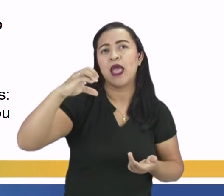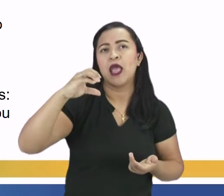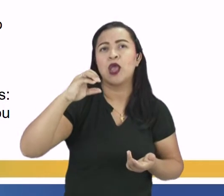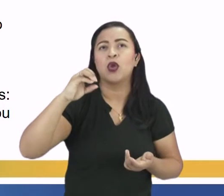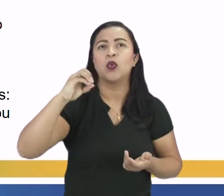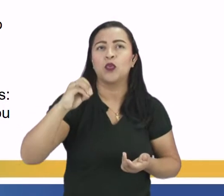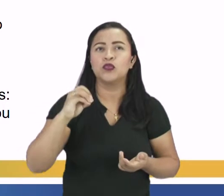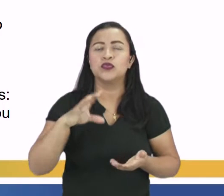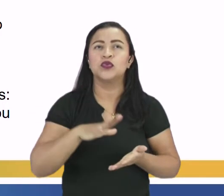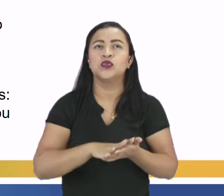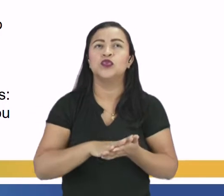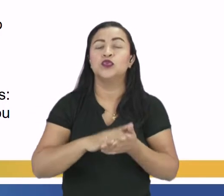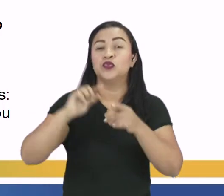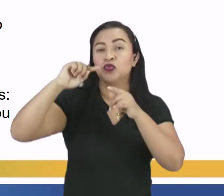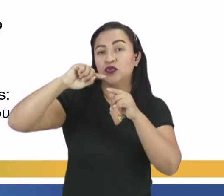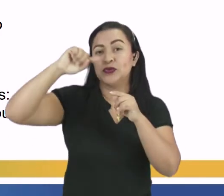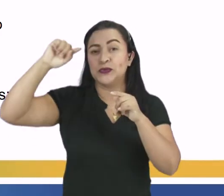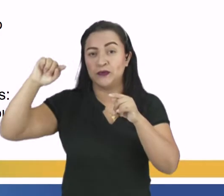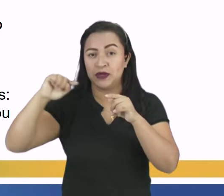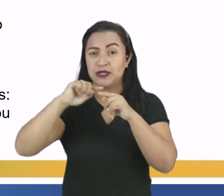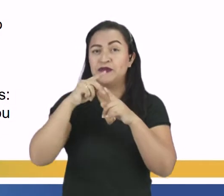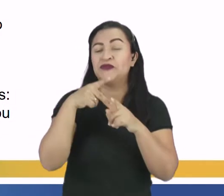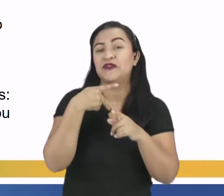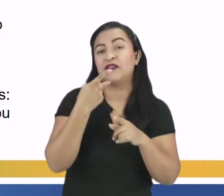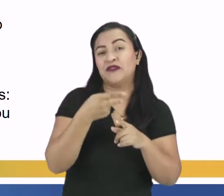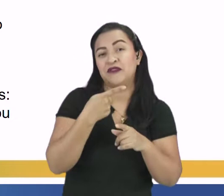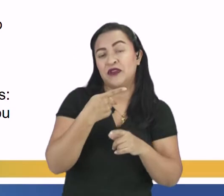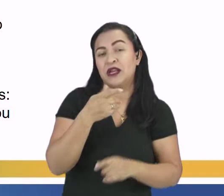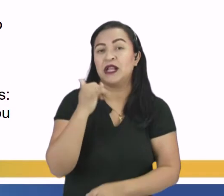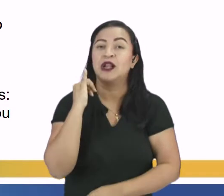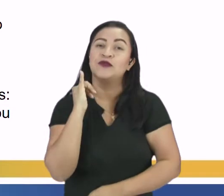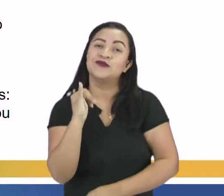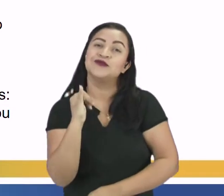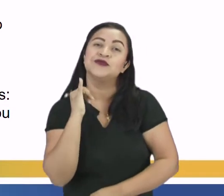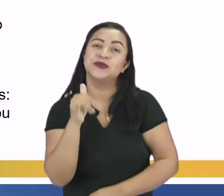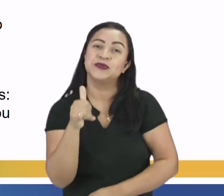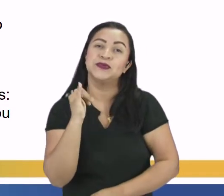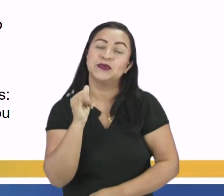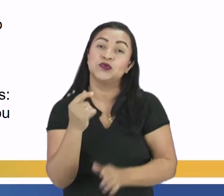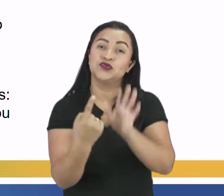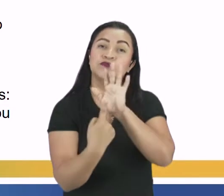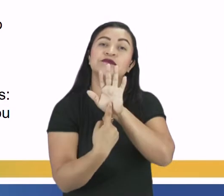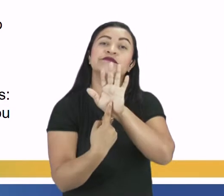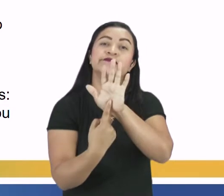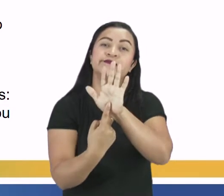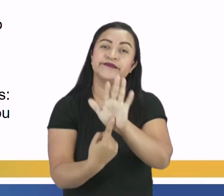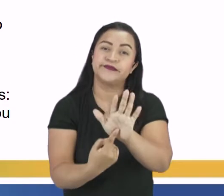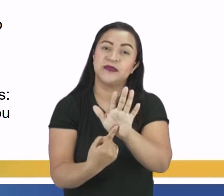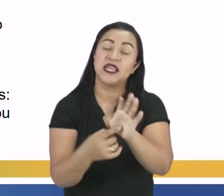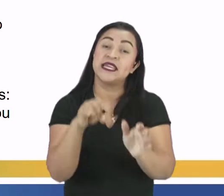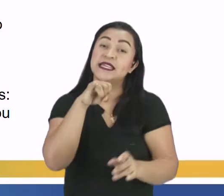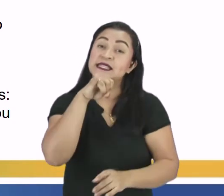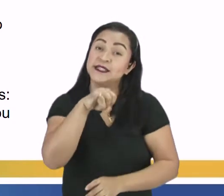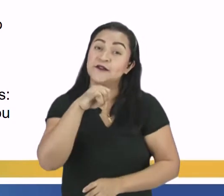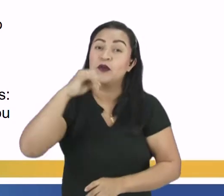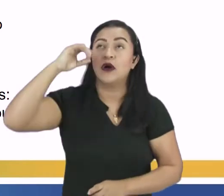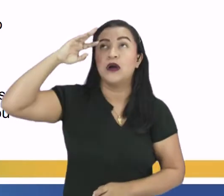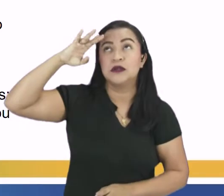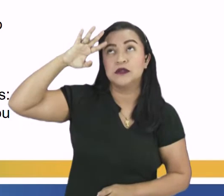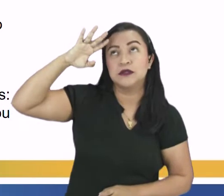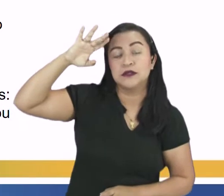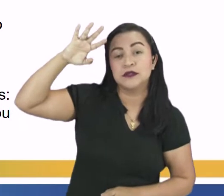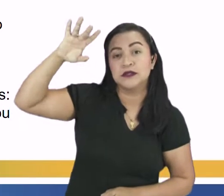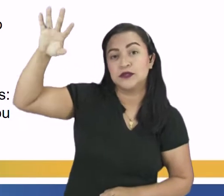na fala, ele significa o discurso expresso, e se for a imaginação, ele vai ser